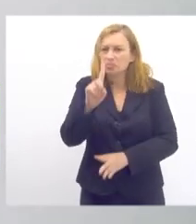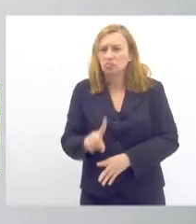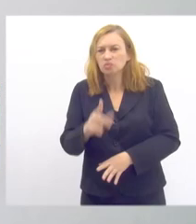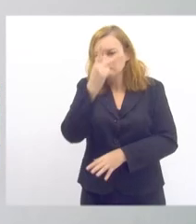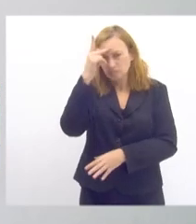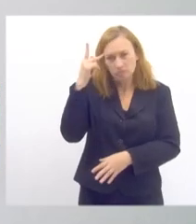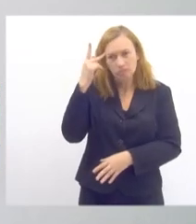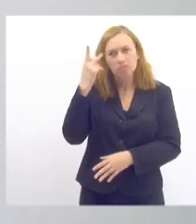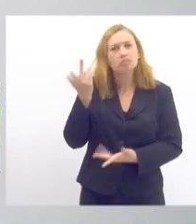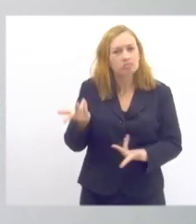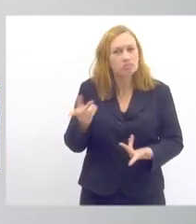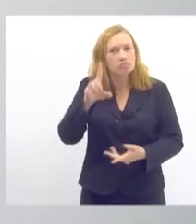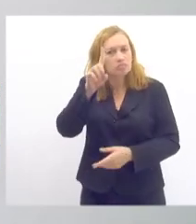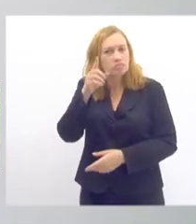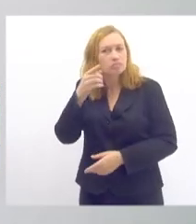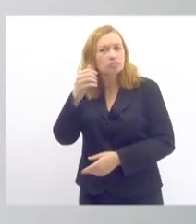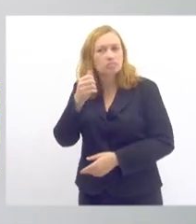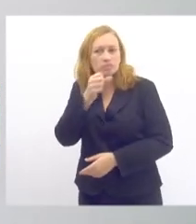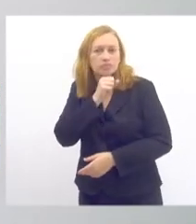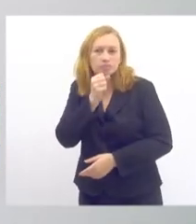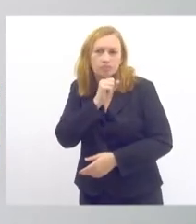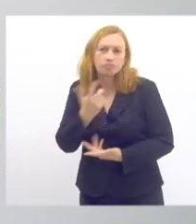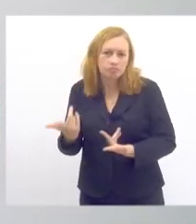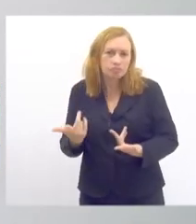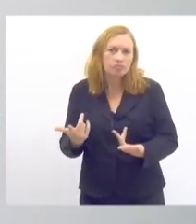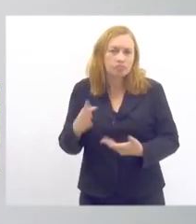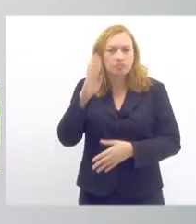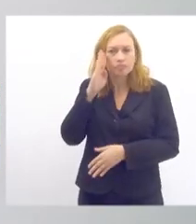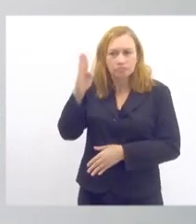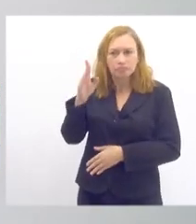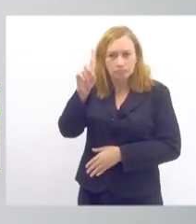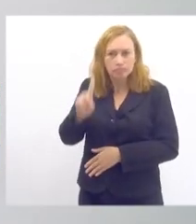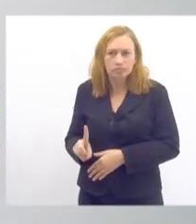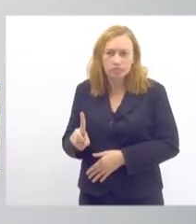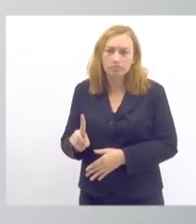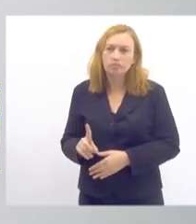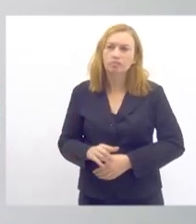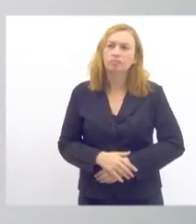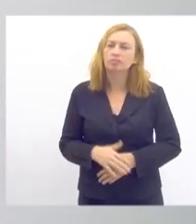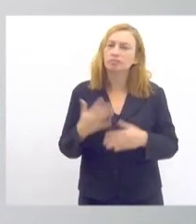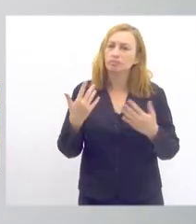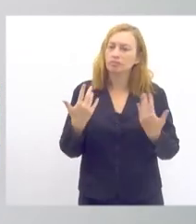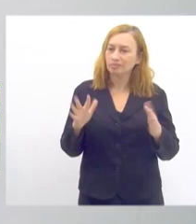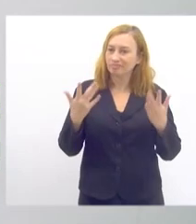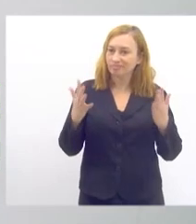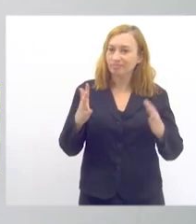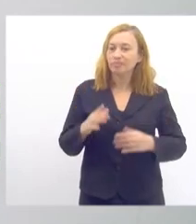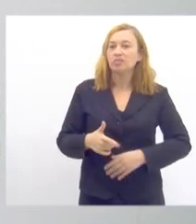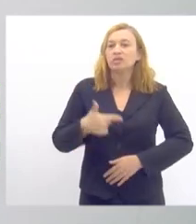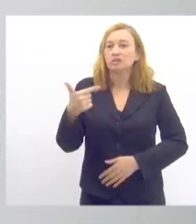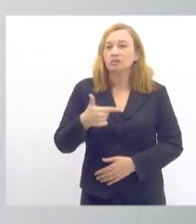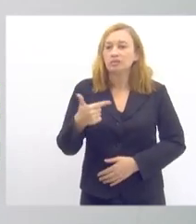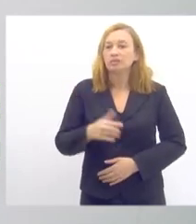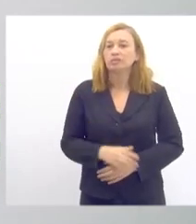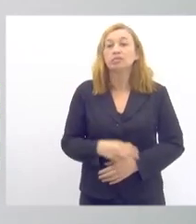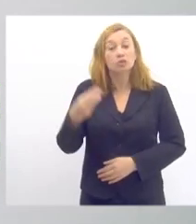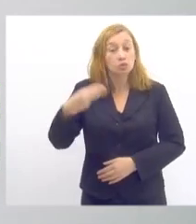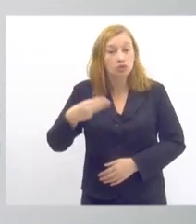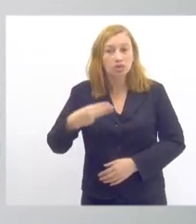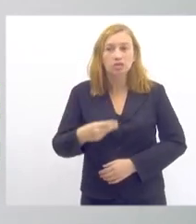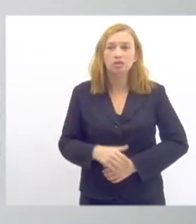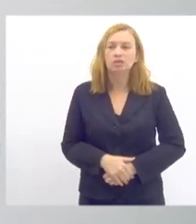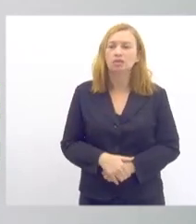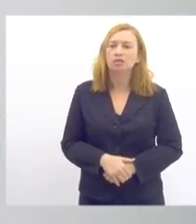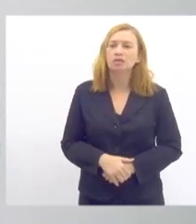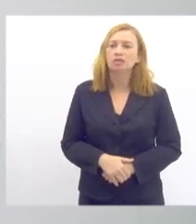pessoas, especialmente pessoas idosas, que são sujeitos prioritários de direitos. Esse é o segundo ponto. E o terceiro